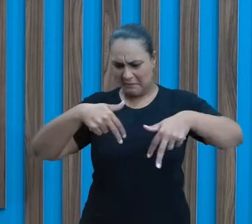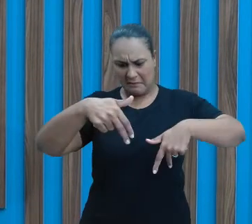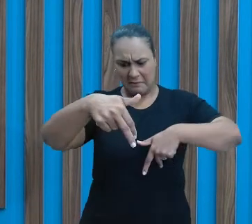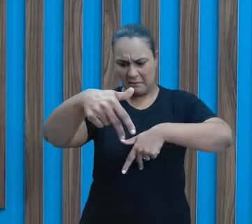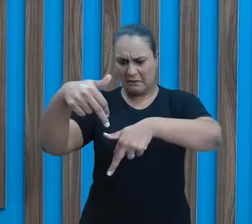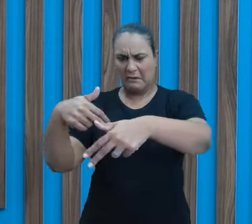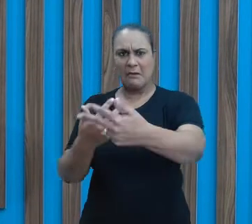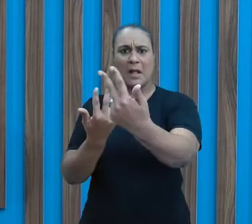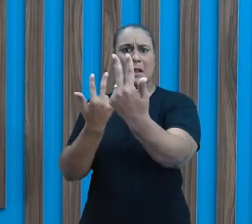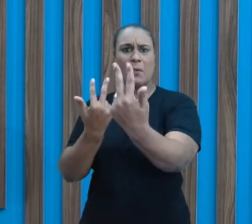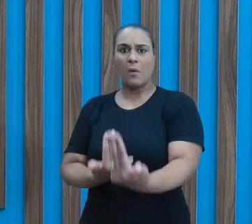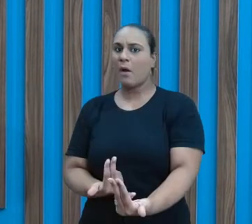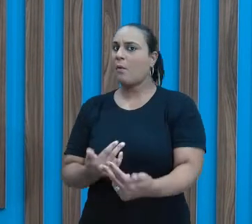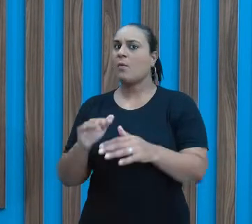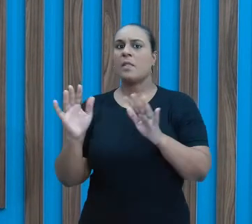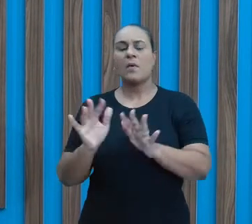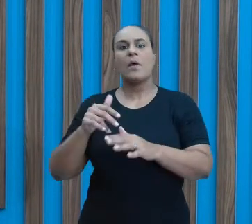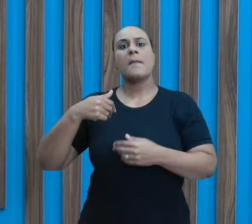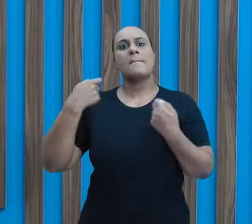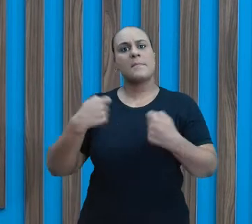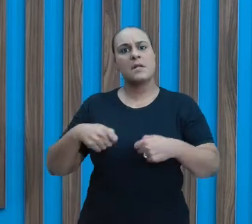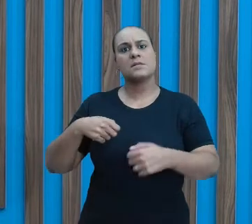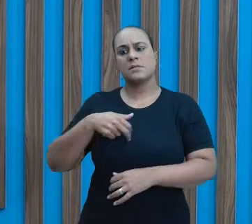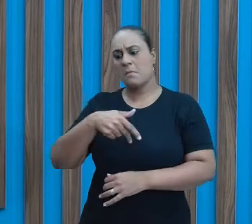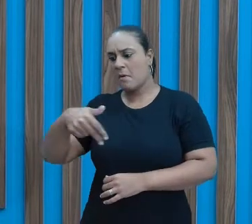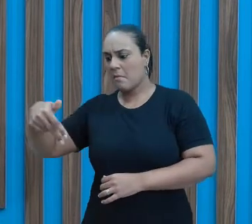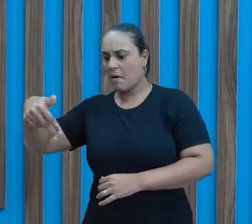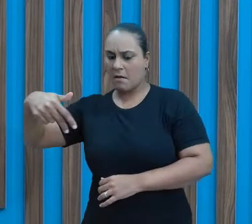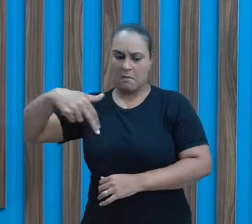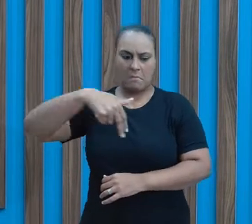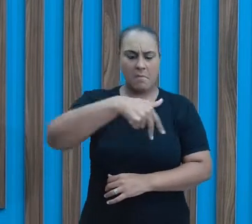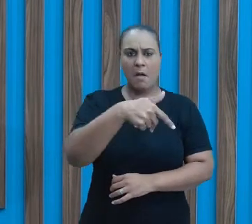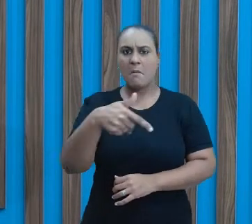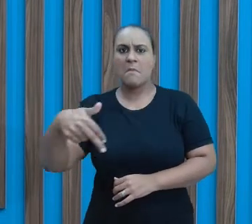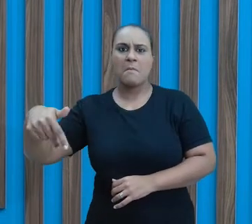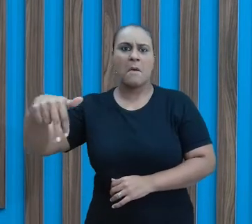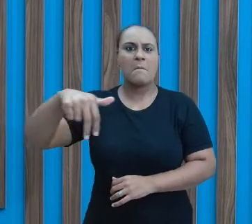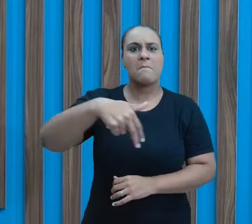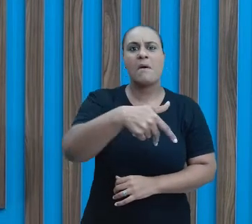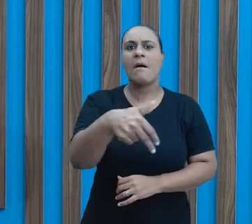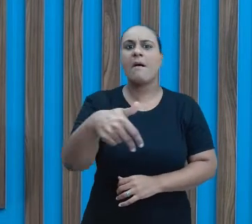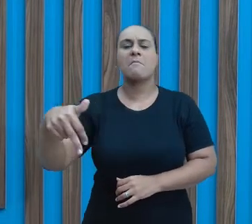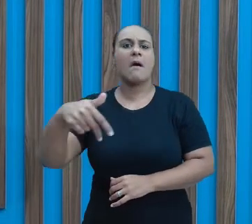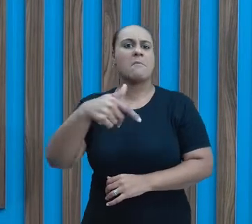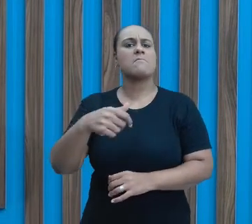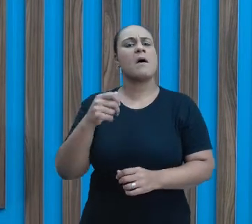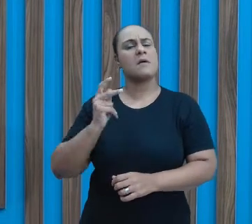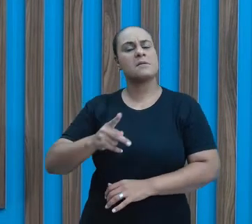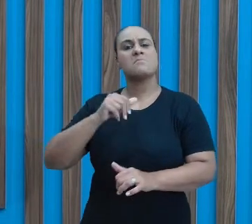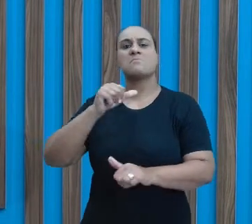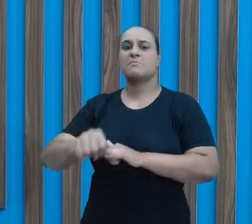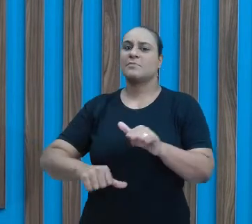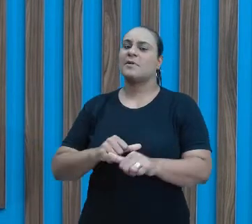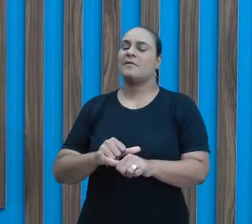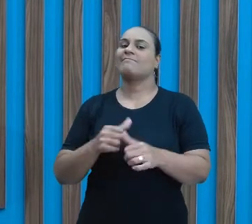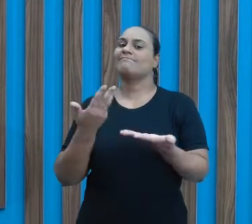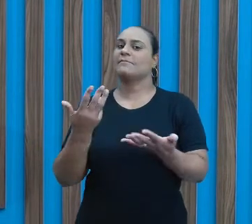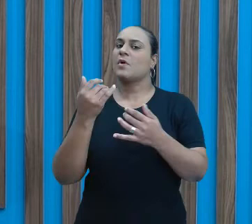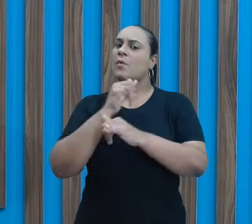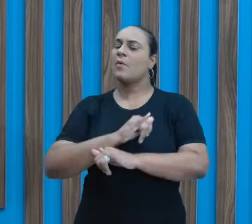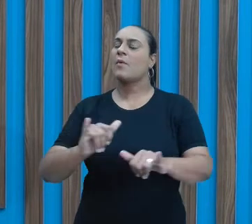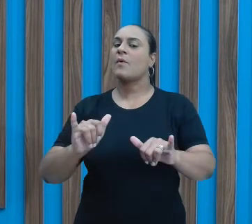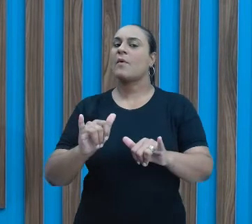passaram. E a gente precisa ir em busca de novos. E aqui vai um recadinho, enquanto professoras, né? O recadinho que nós estamos deixando aqui para vocês